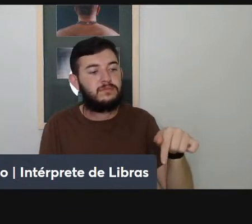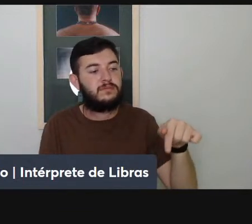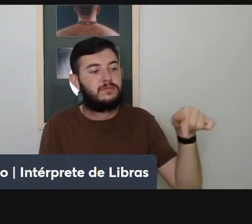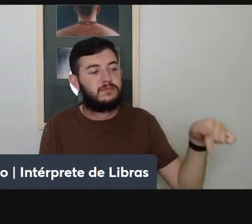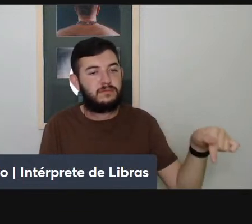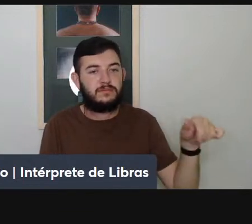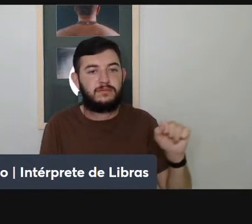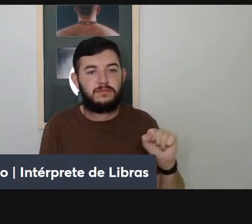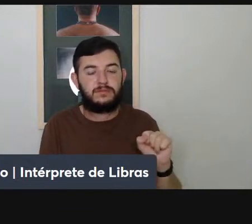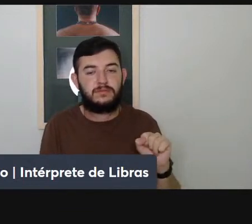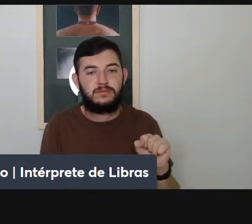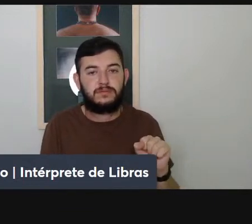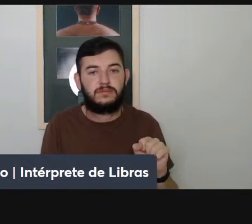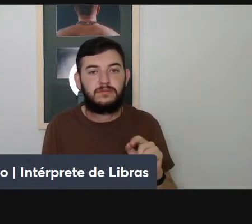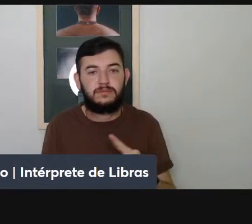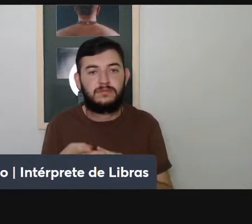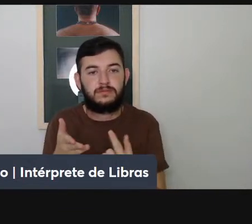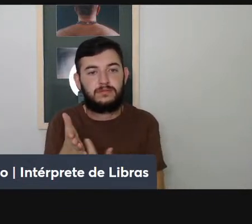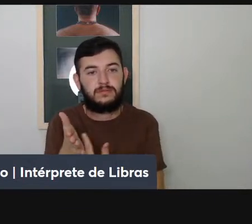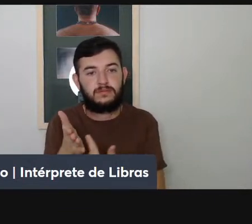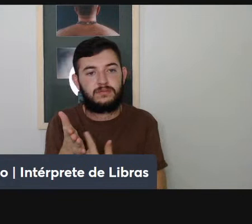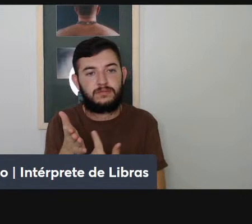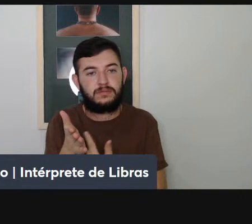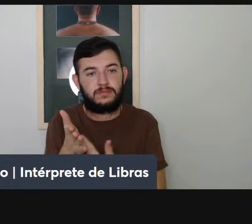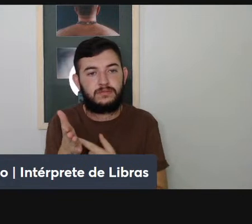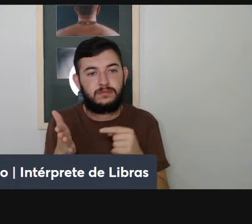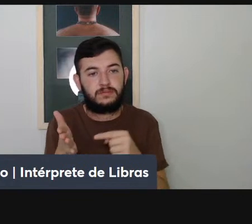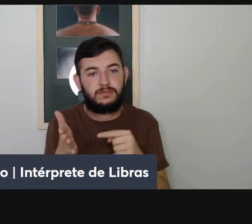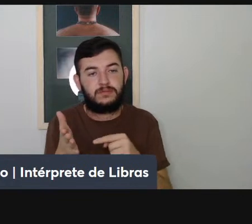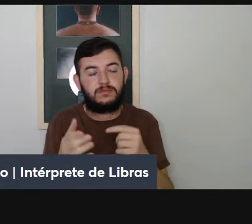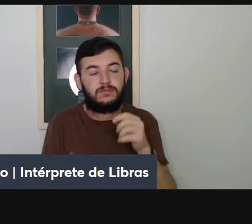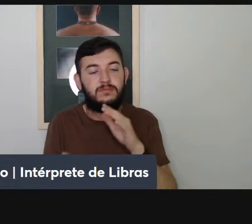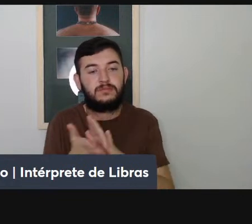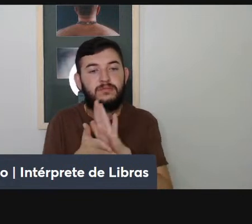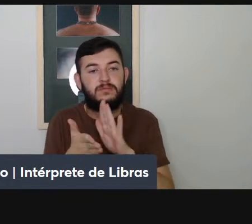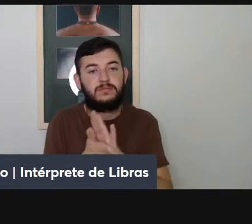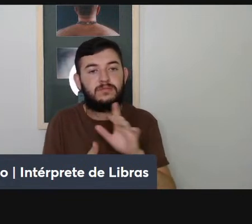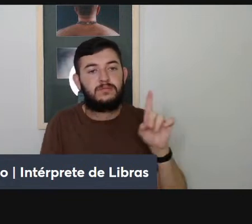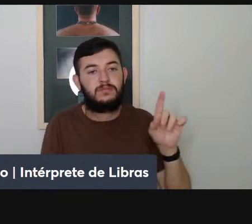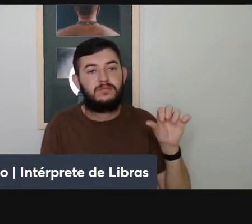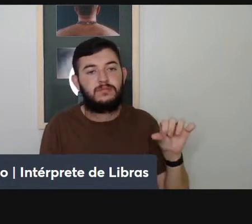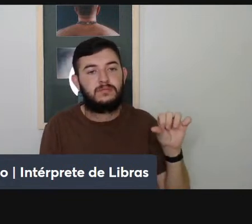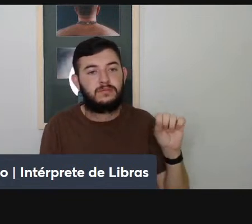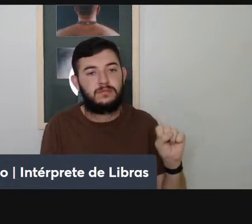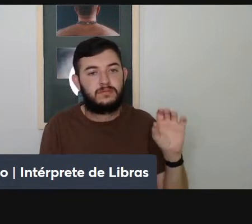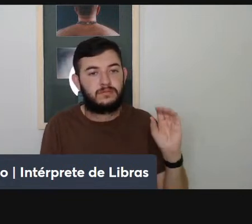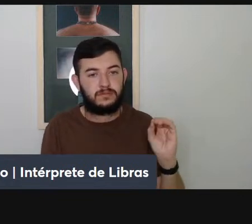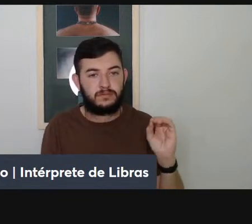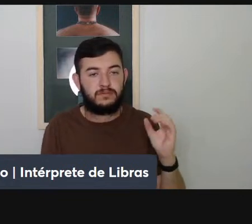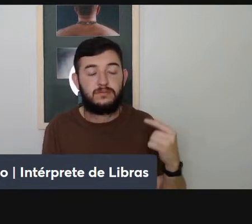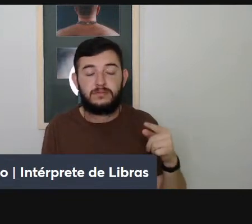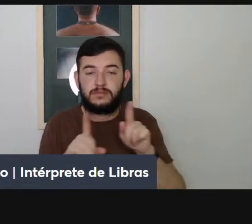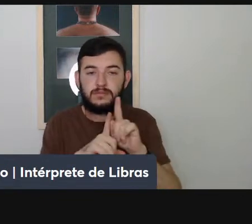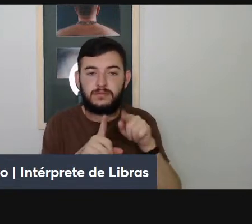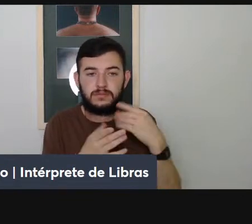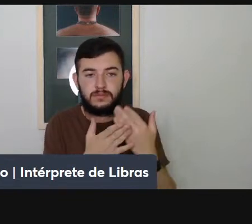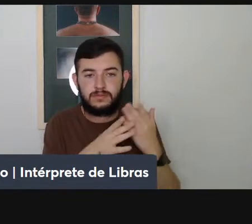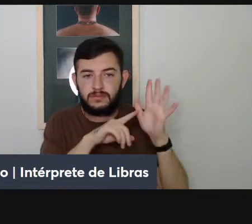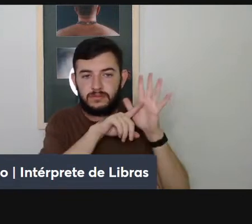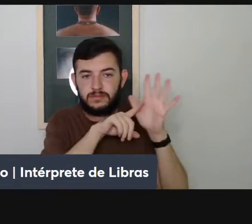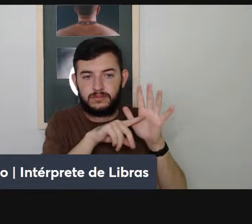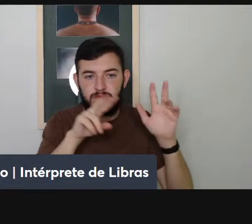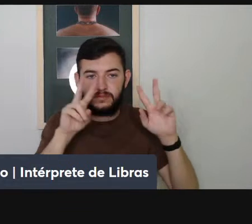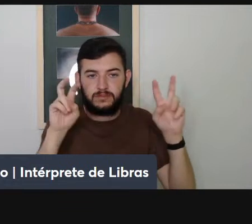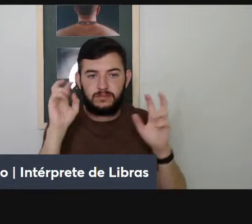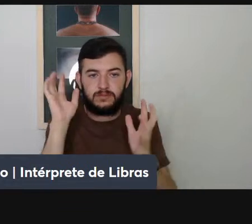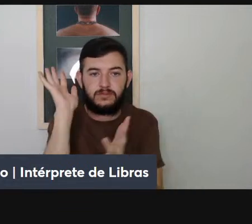1977, Class Structure in Australian History, em 1980, assim como estudos sobre as hierarquias de